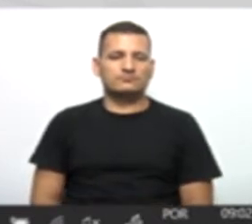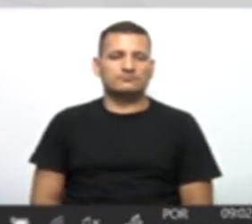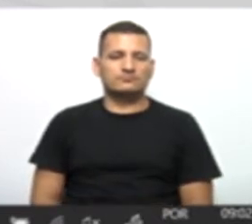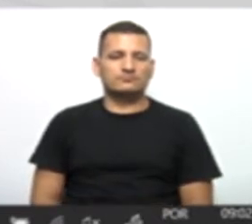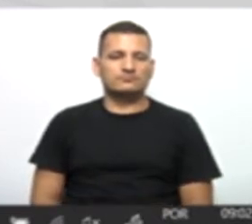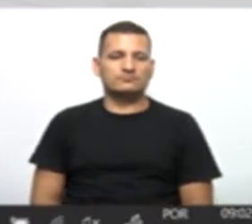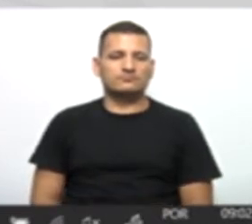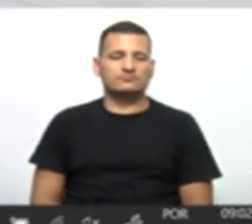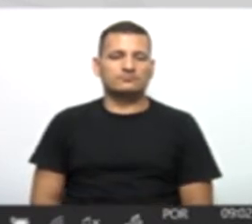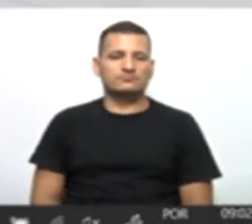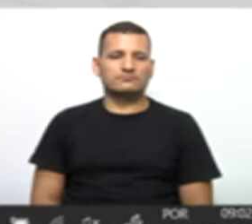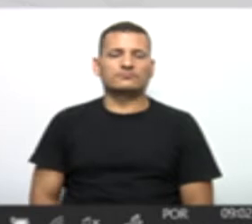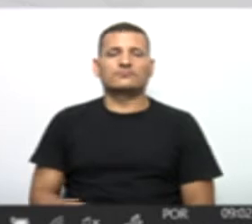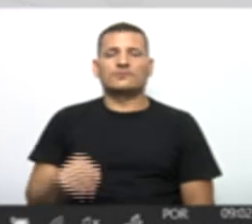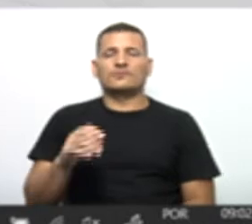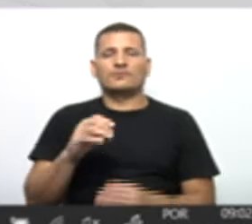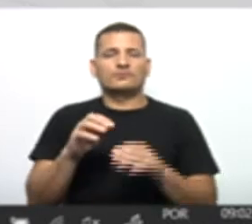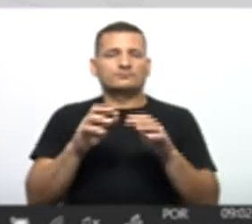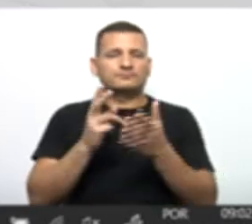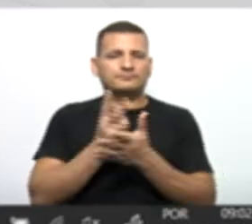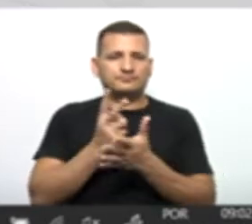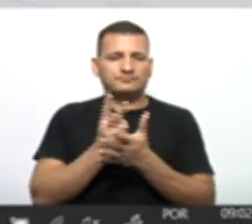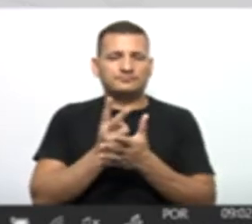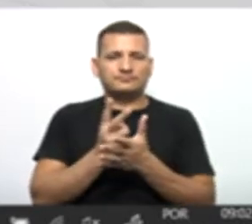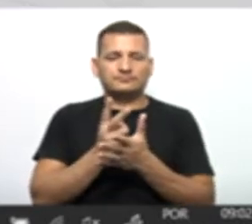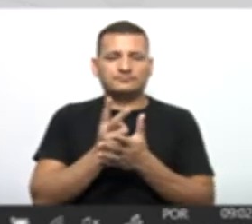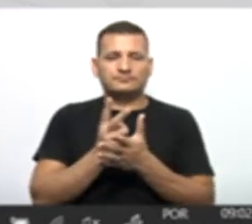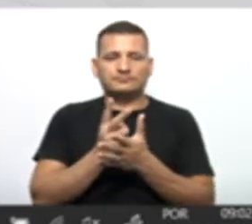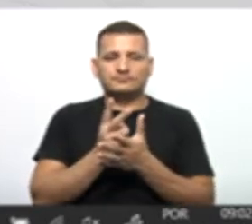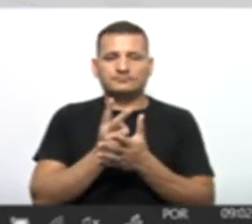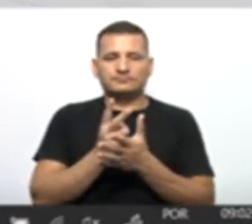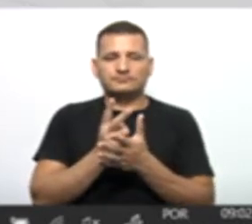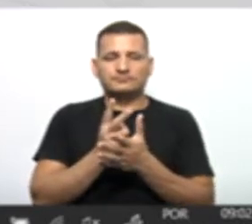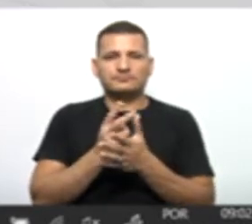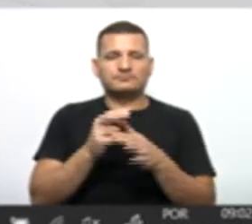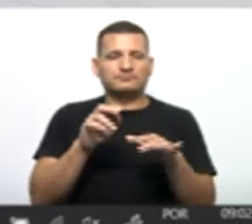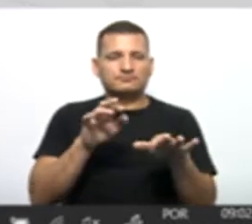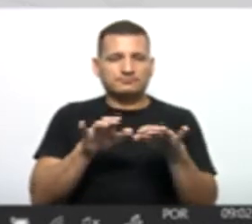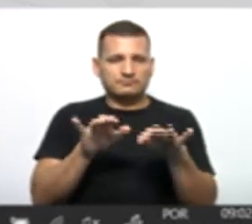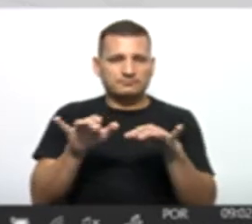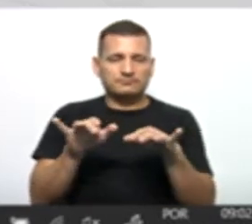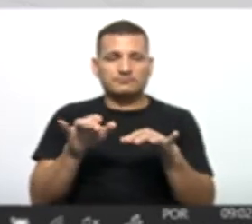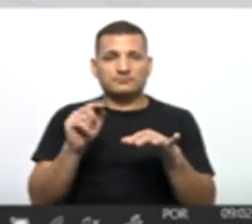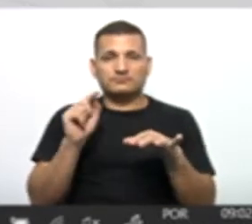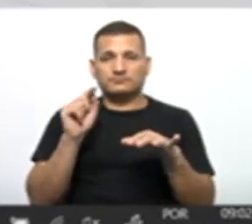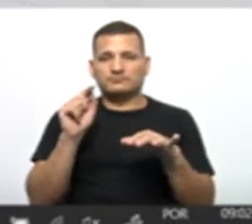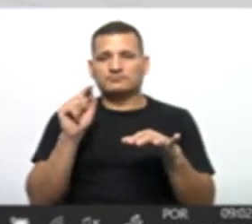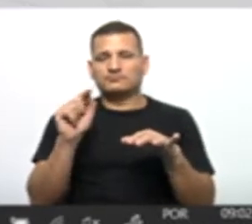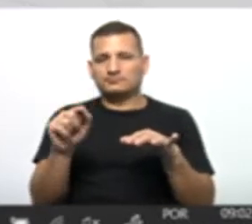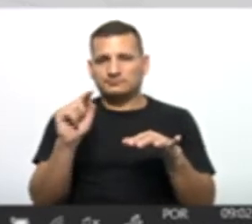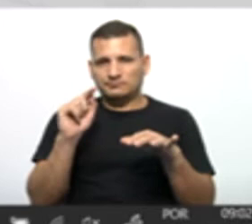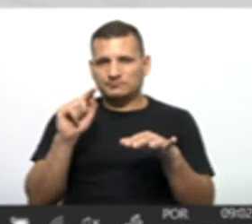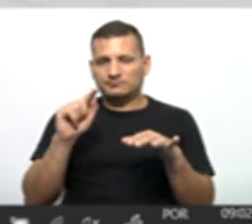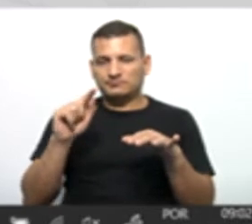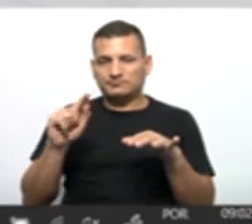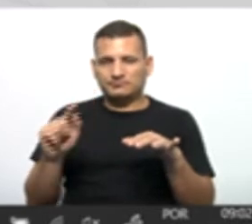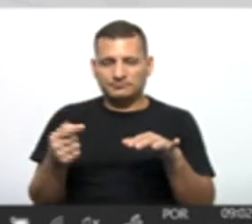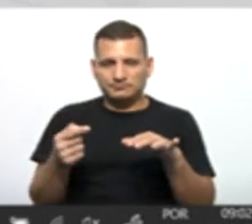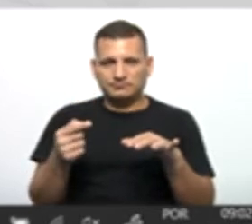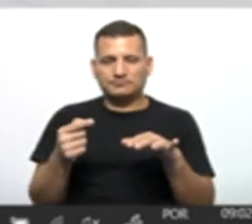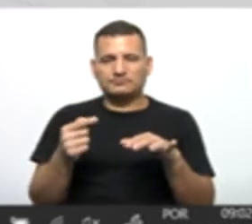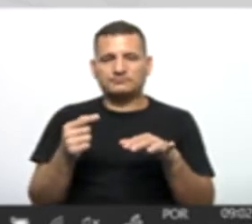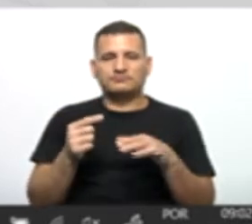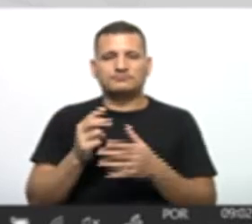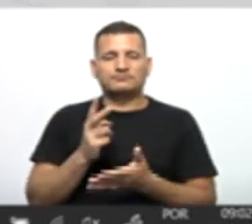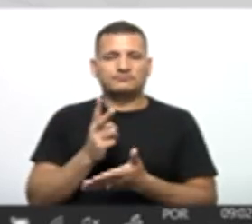Ponto e vírgula, sempre, pessoal, que você fizer digitar alguma coisa no MySQL, algum comando, alguma criação, qualquer coisa que você for